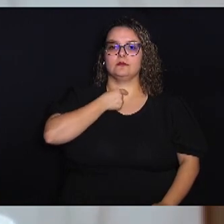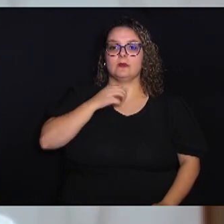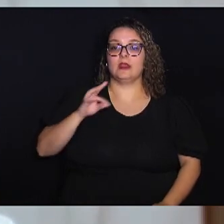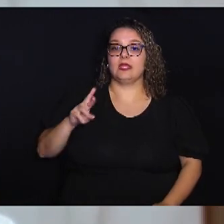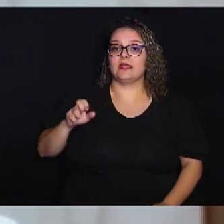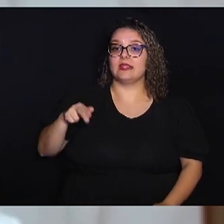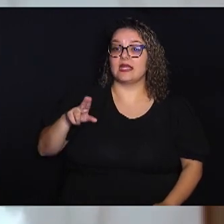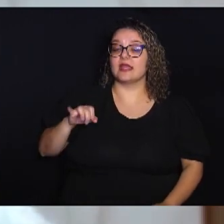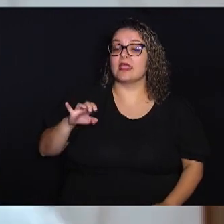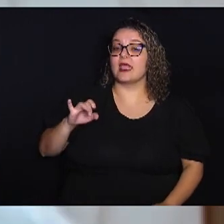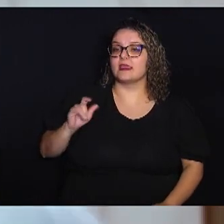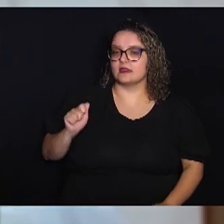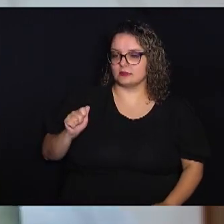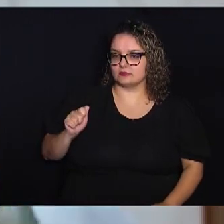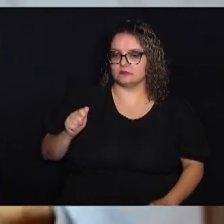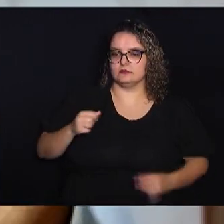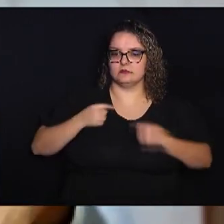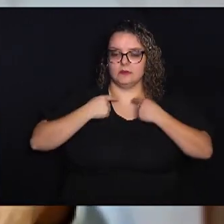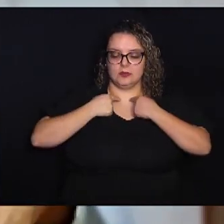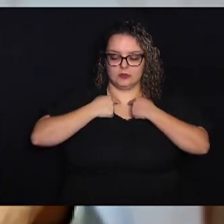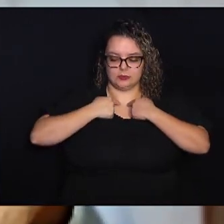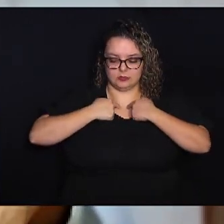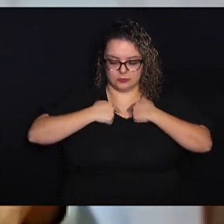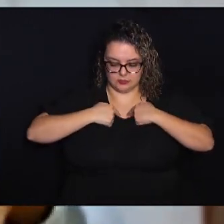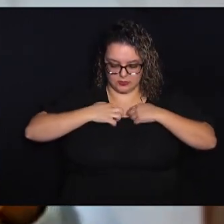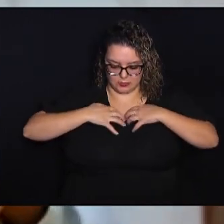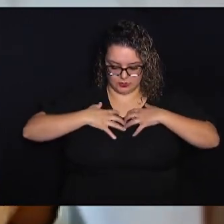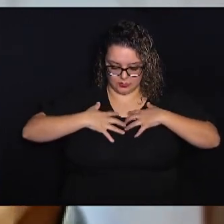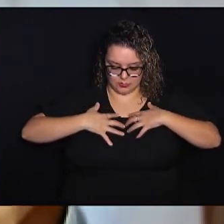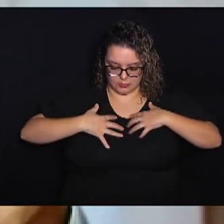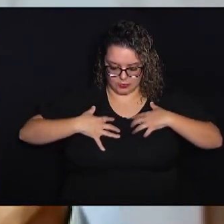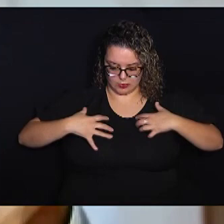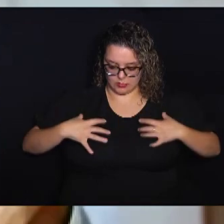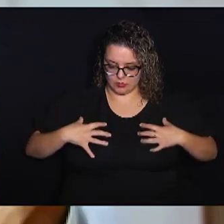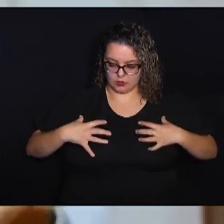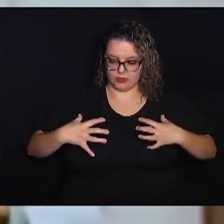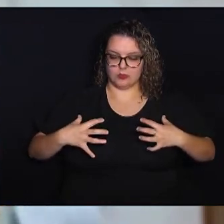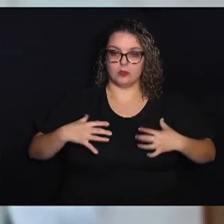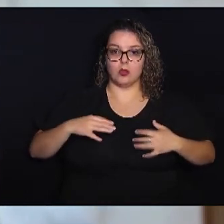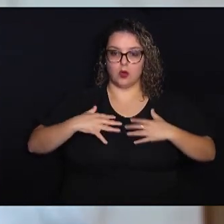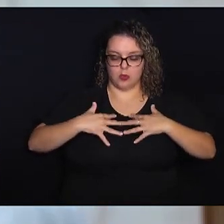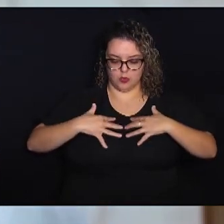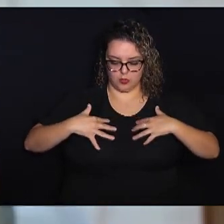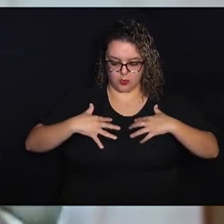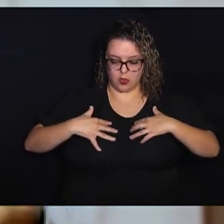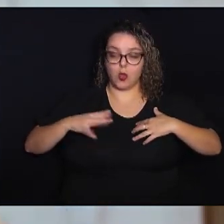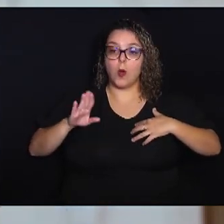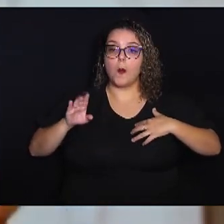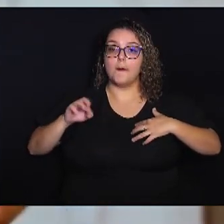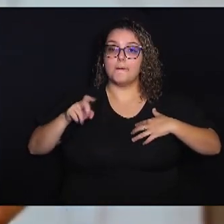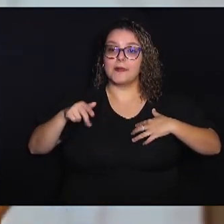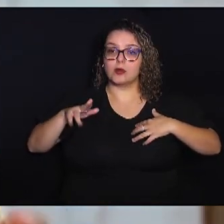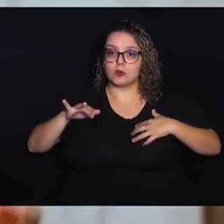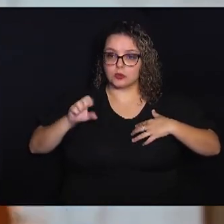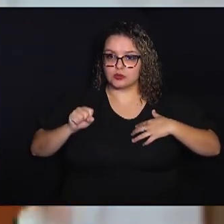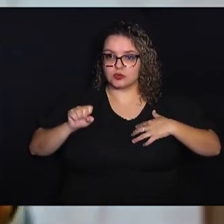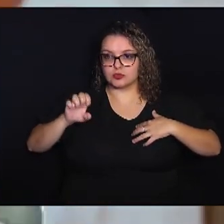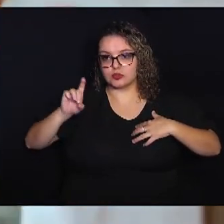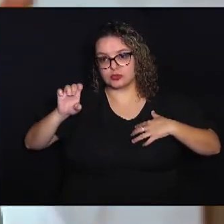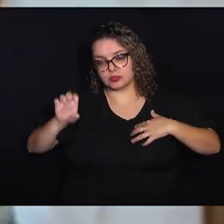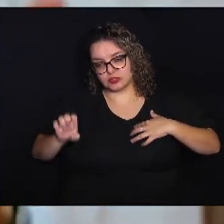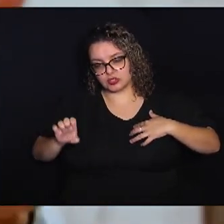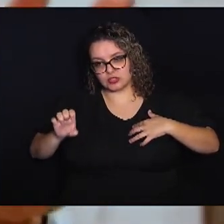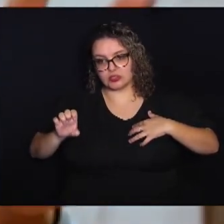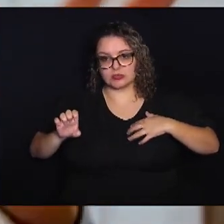traqueia, e dali ela vai se dividir entre brônquios, o brônquio que vai para o lado direito, o brônquio que vai para o lado